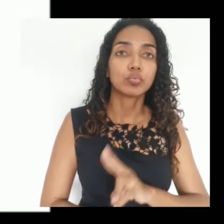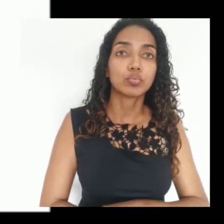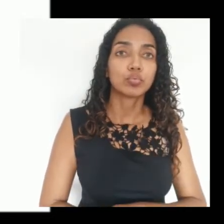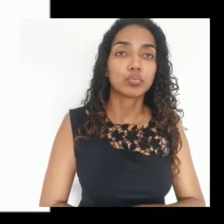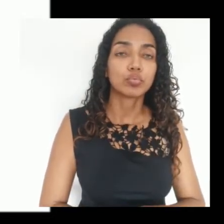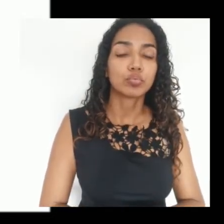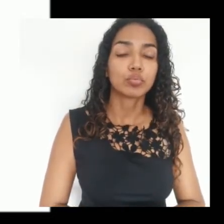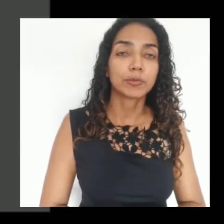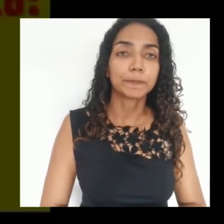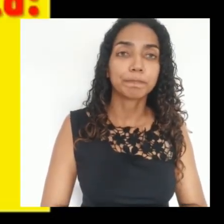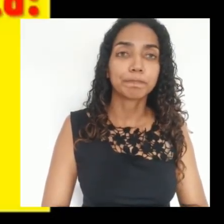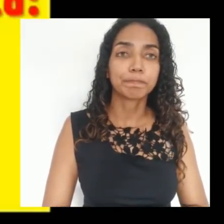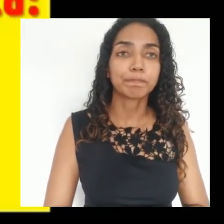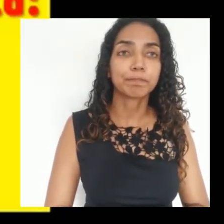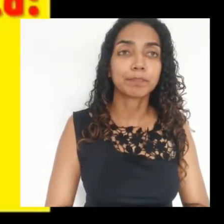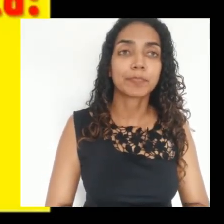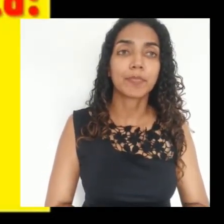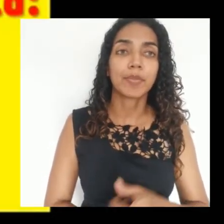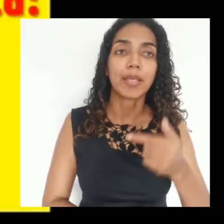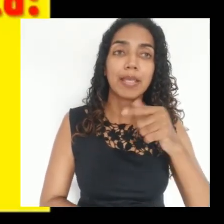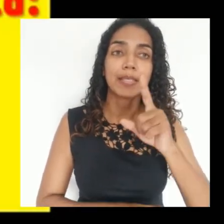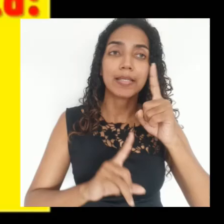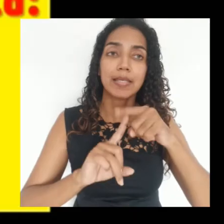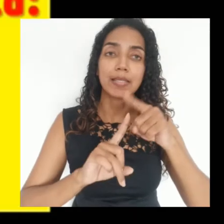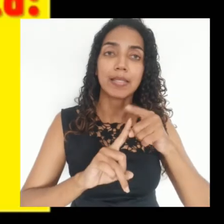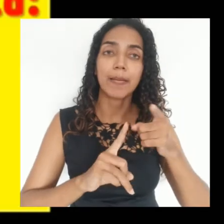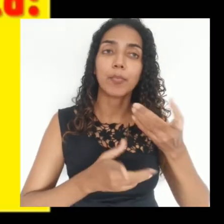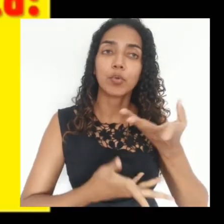esse mesmo relacionamento? Que é